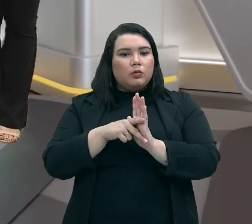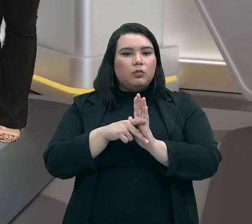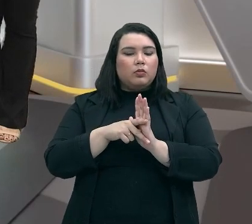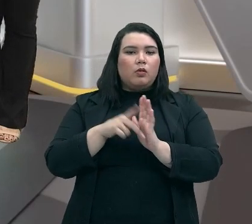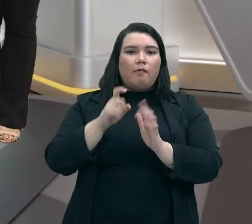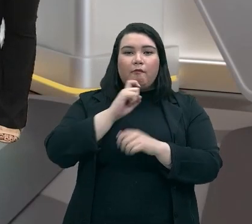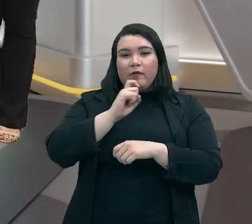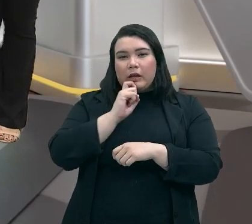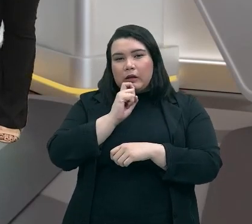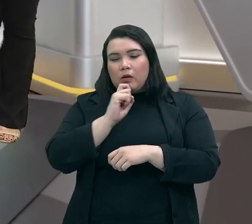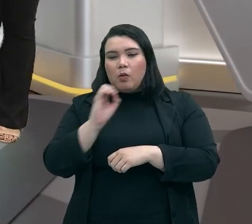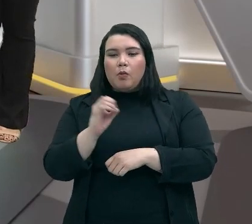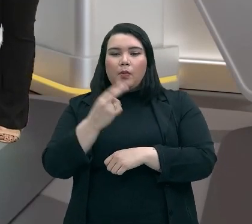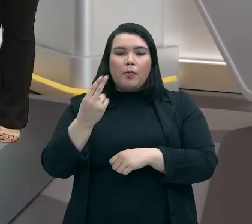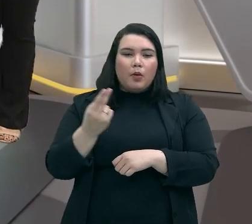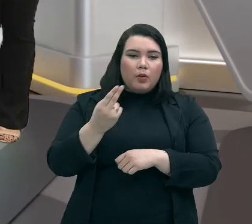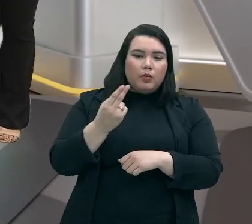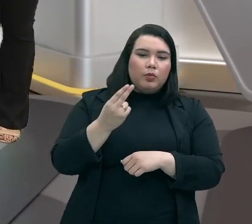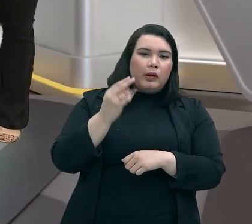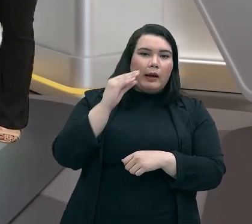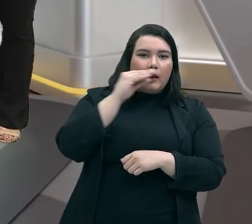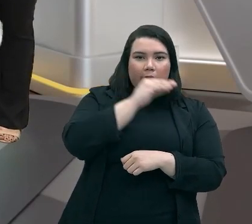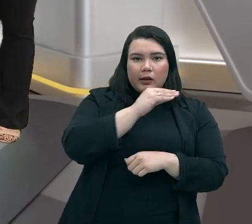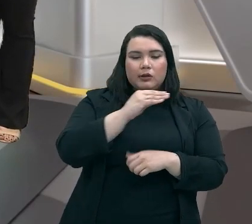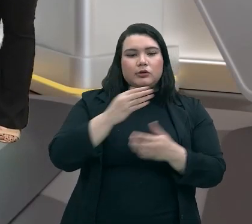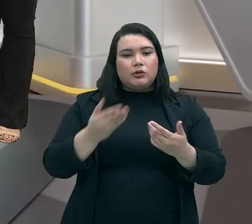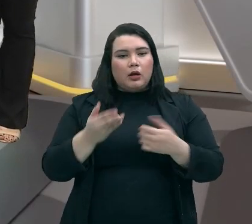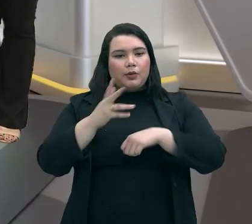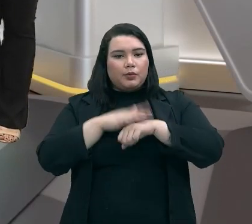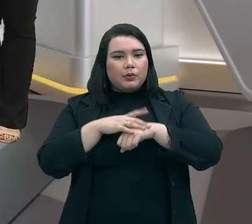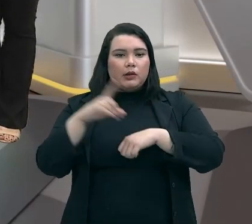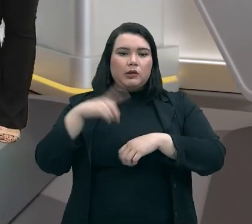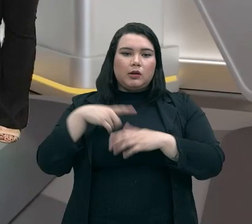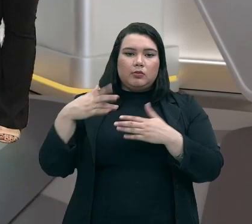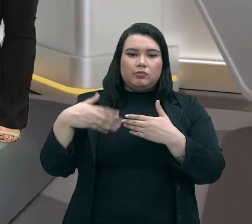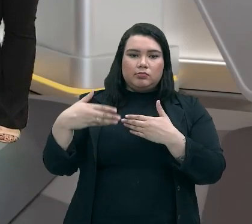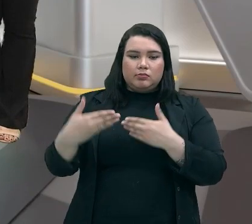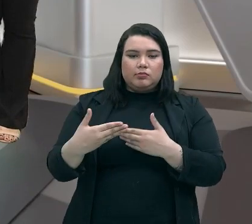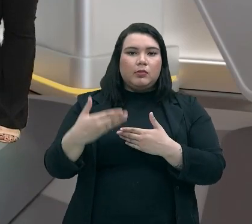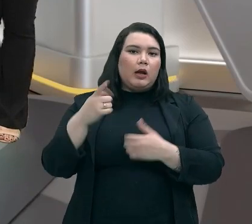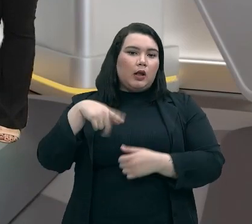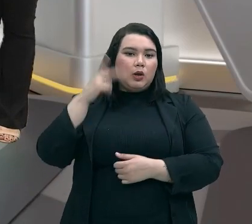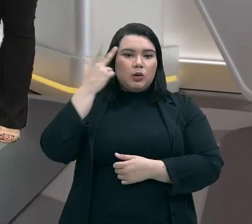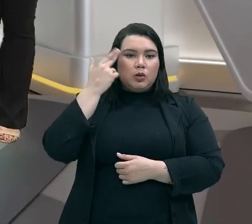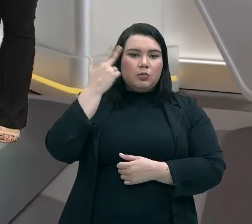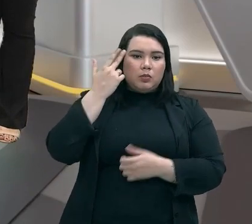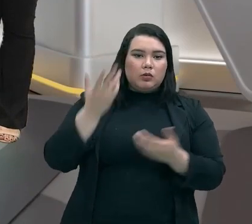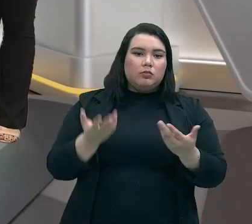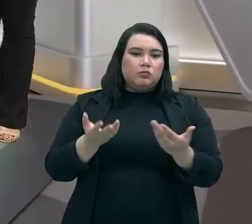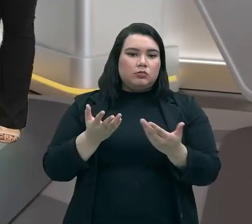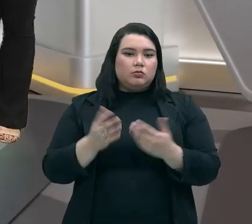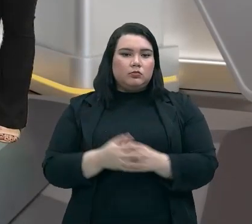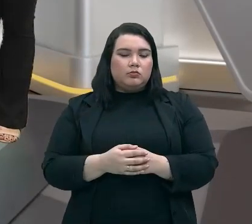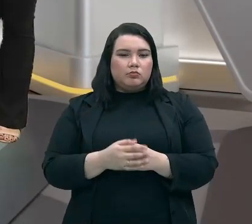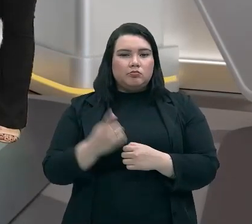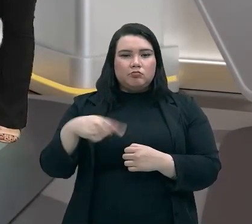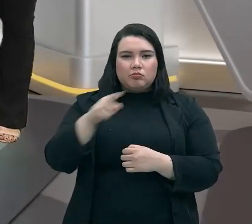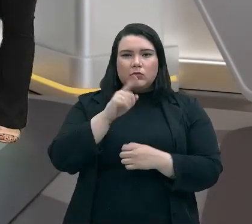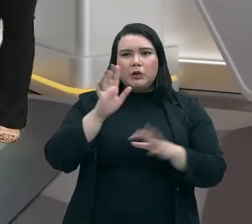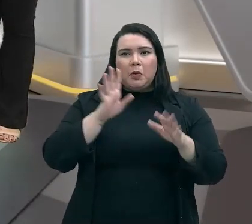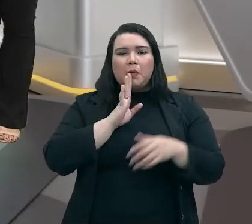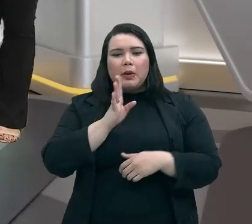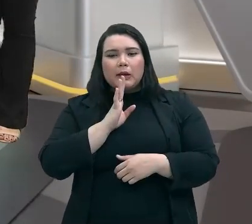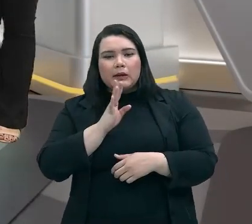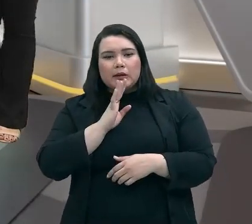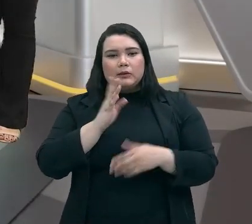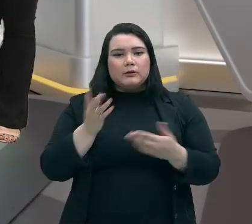do frio ou então doenças do calor, que são cada vez mais comuns. Quem nunca, né, ouviu falar ou quem nunca